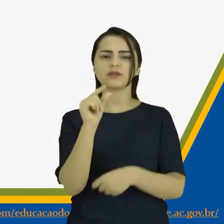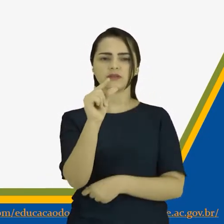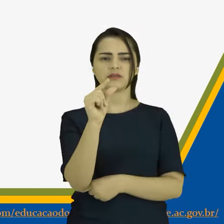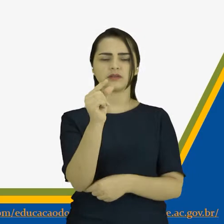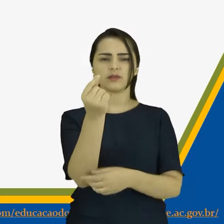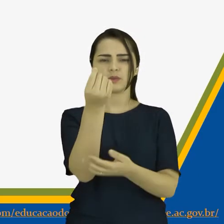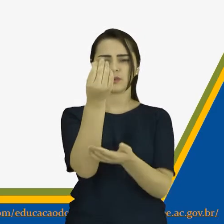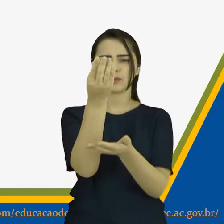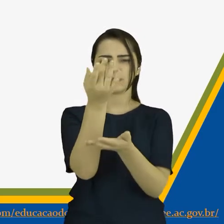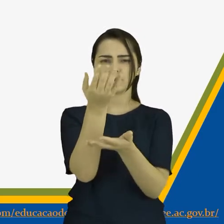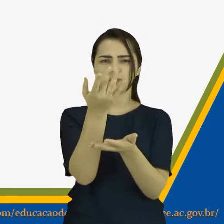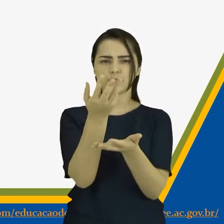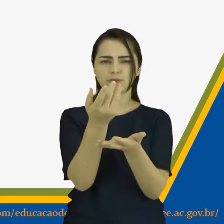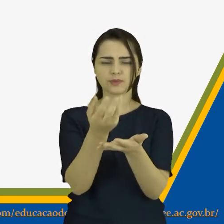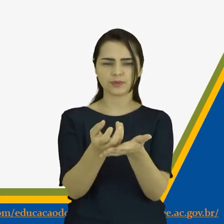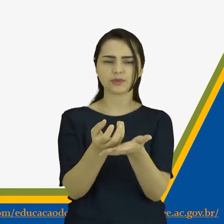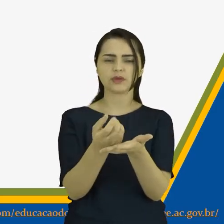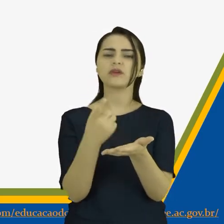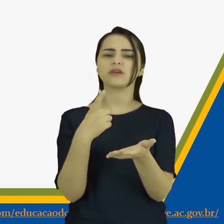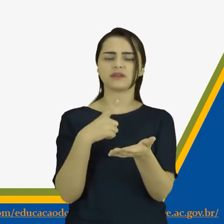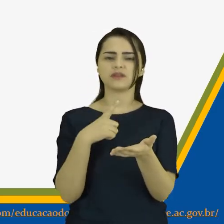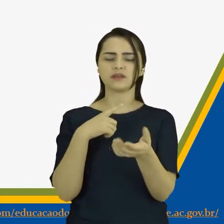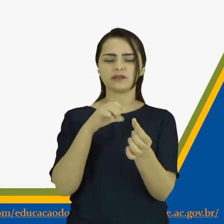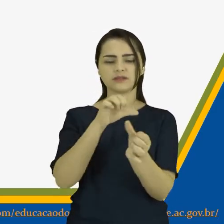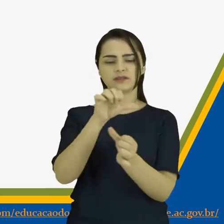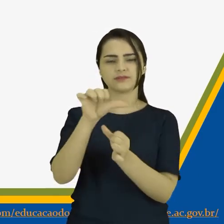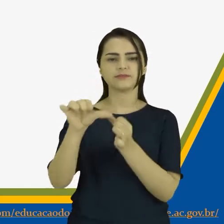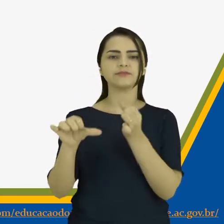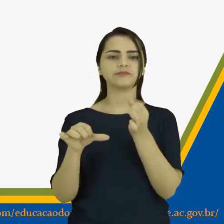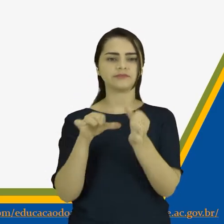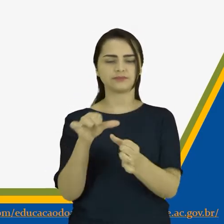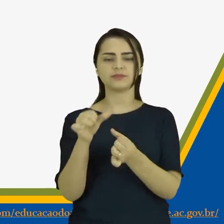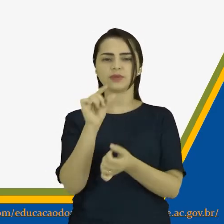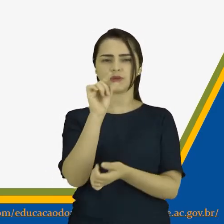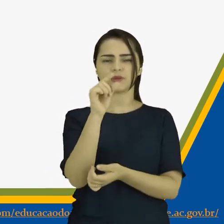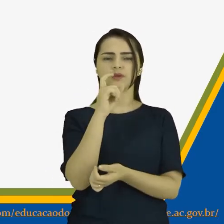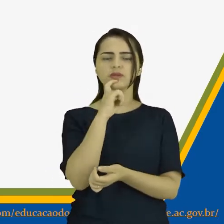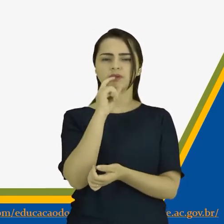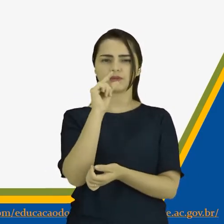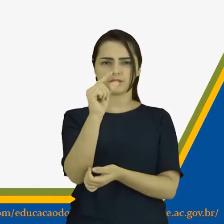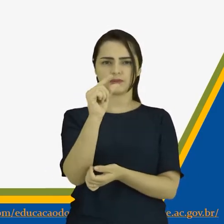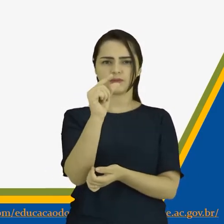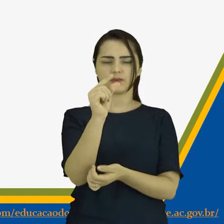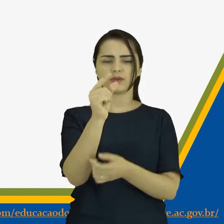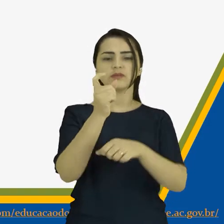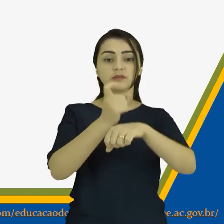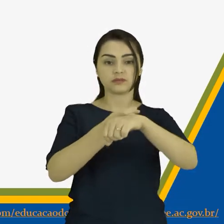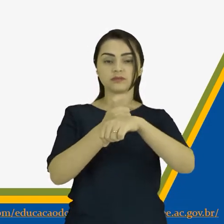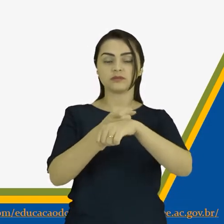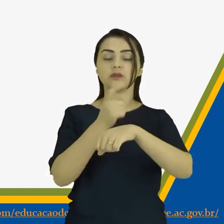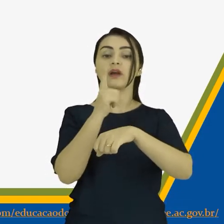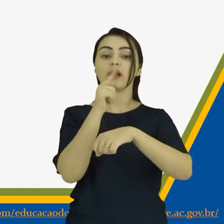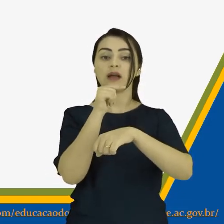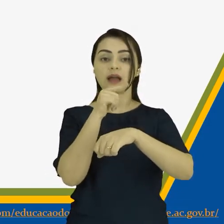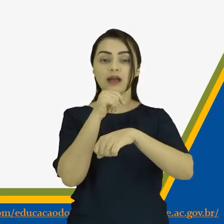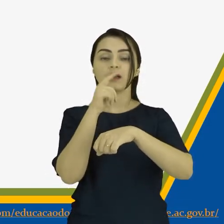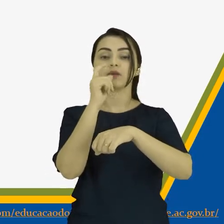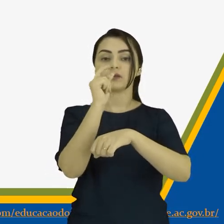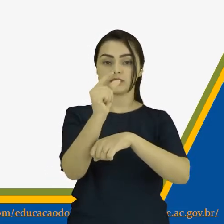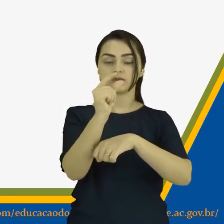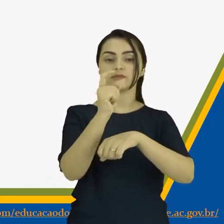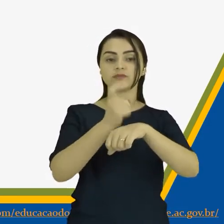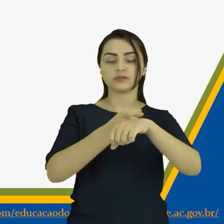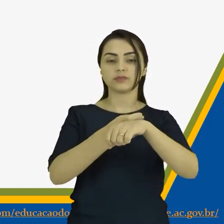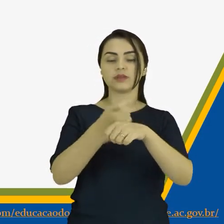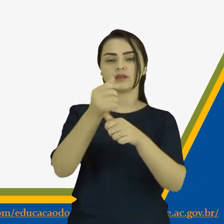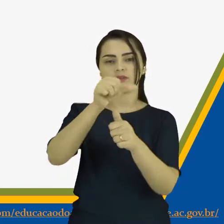está derretendo. Quando há esse processo, essa transformação do gelo que está no estado sólido, é a água no estado sólido e passa para o